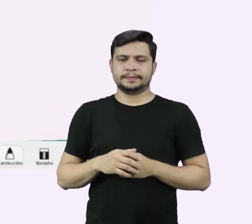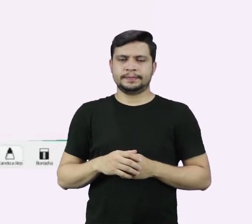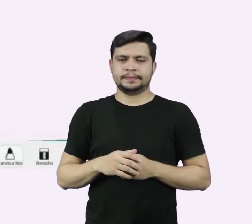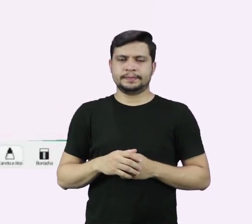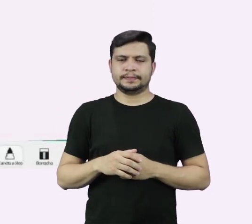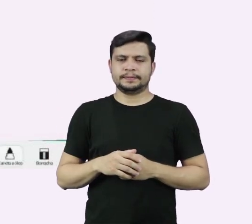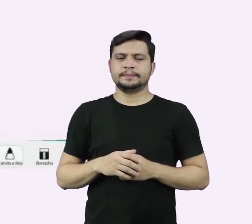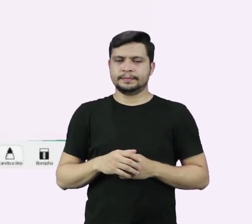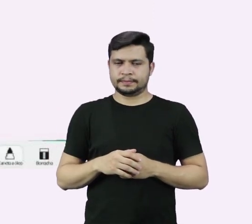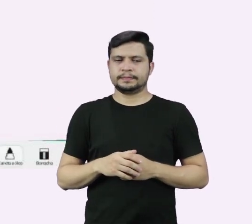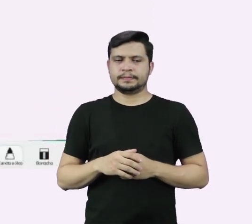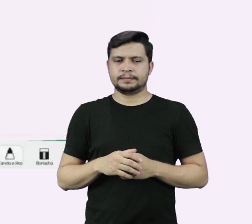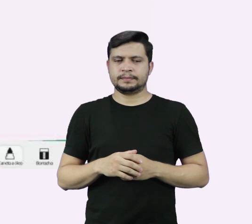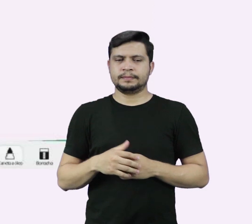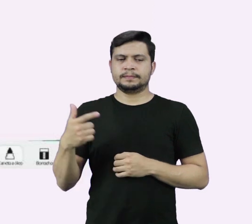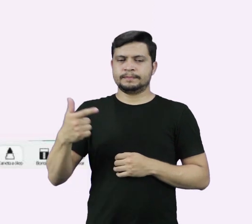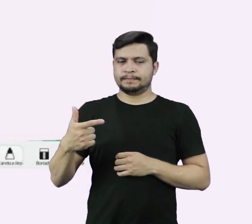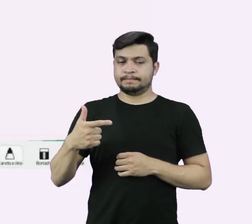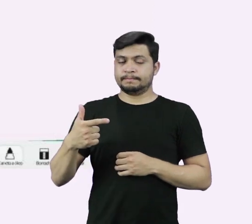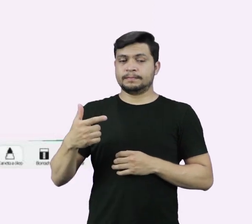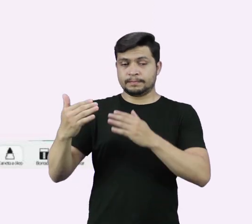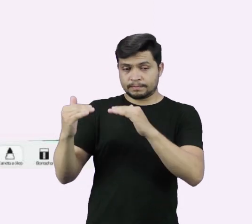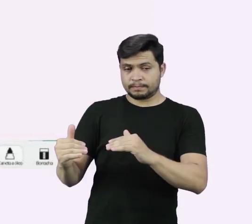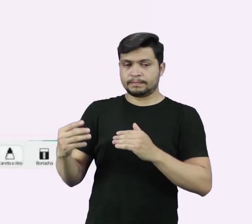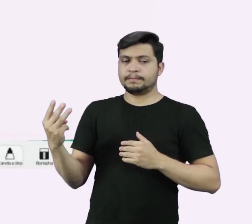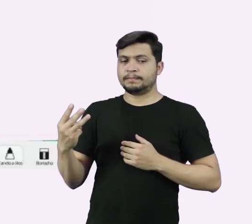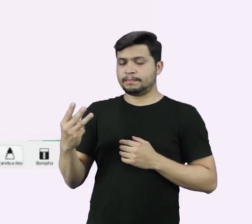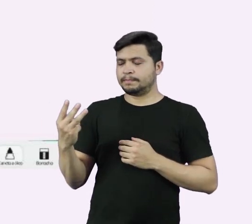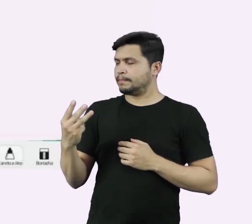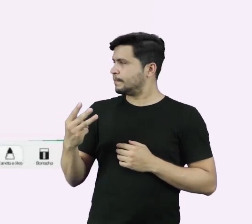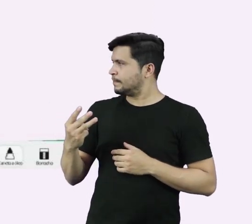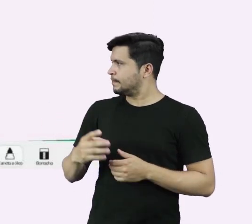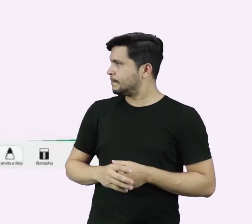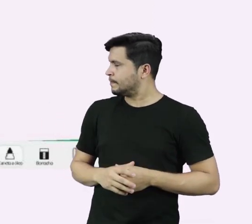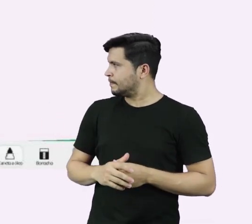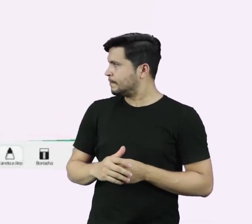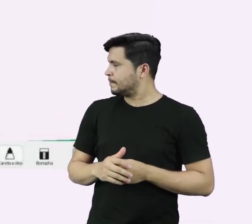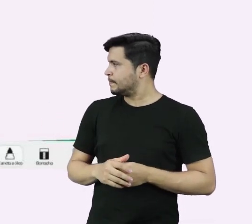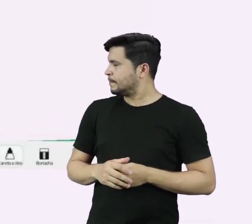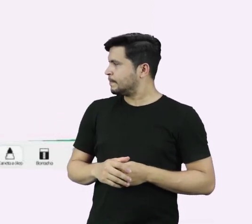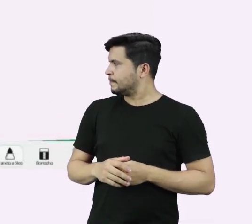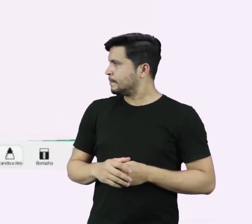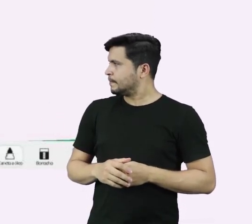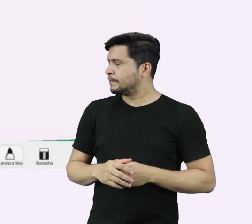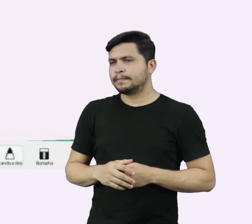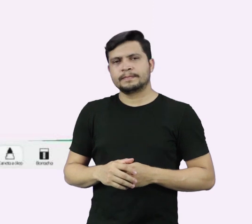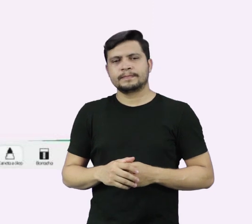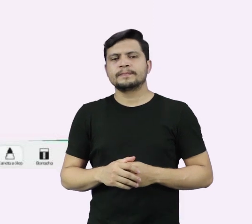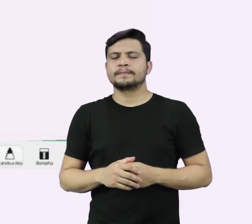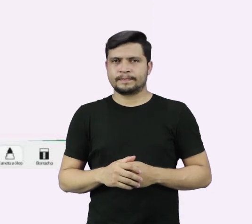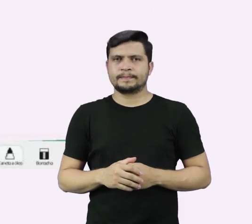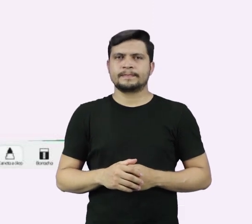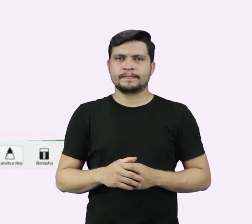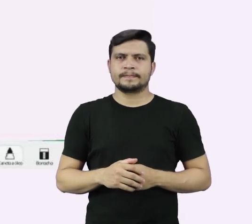resistência R2. No caso do fio 3, eu tenho, no caso, uma área igual a 2